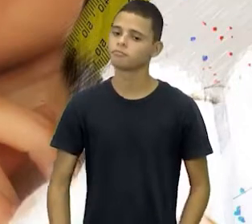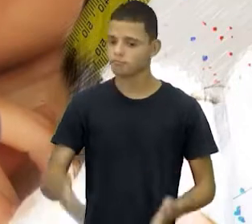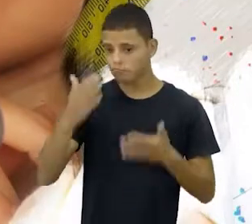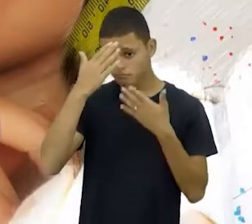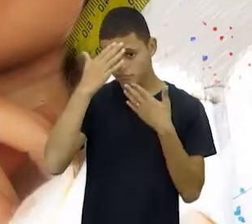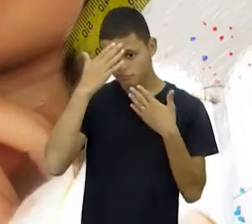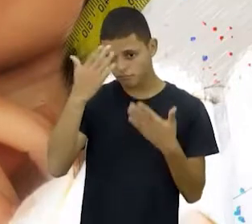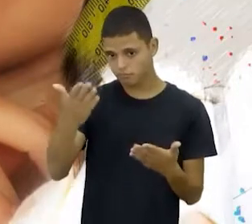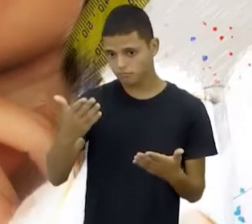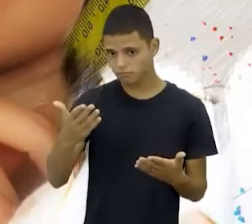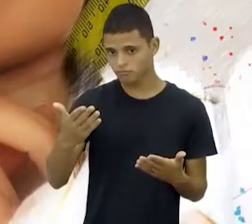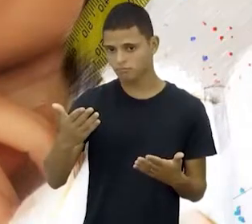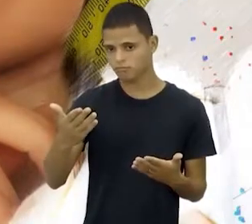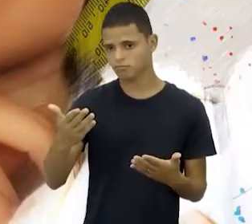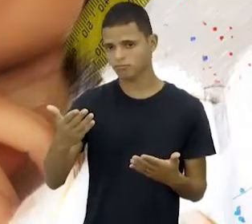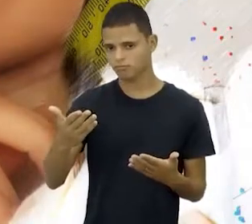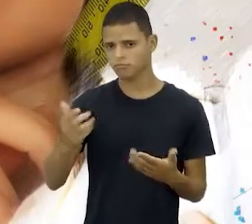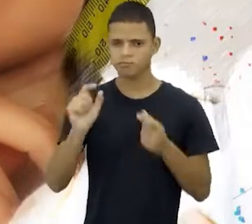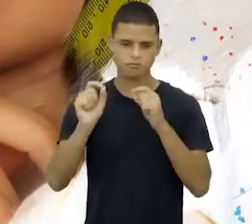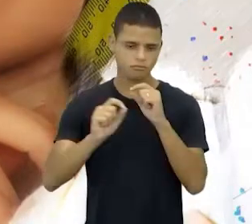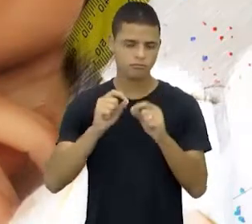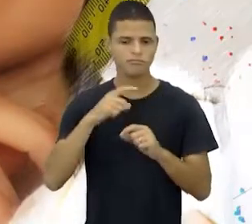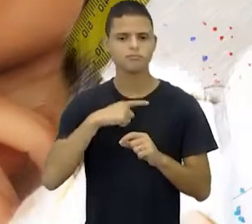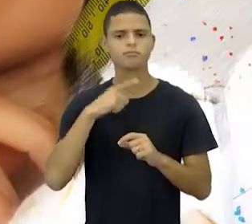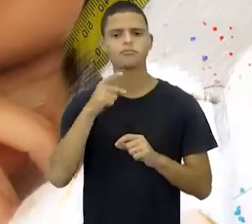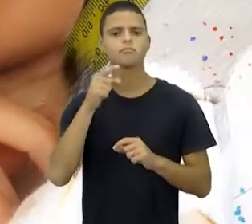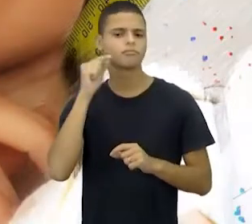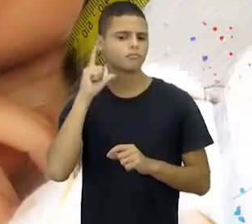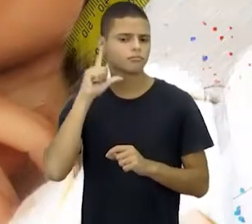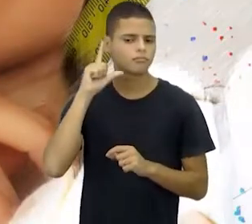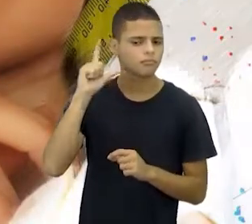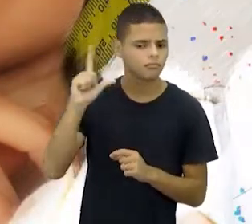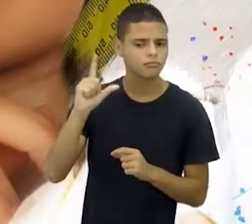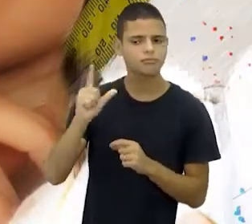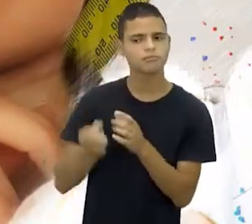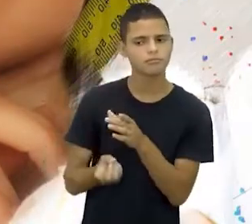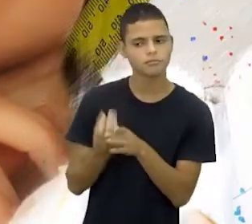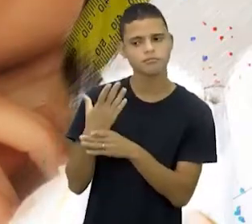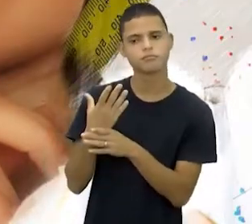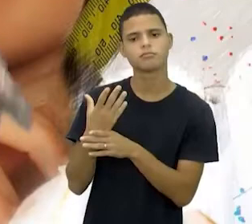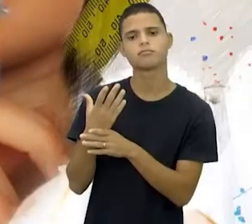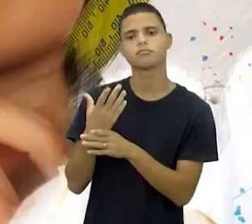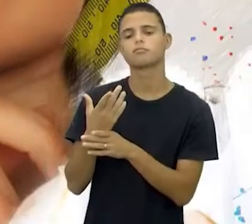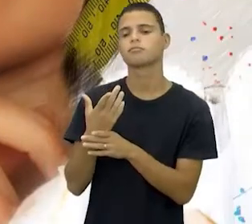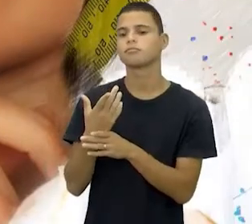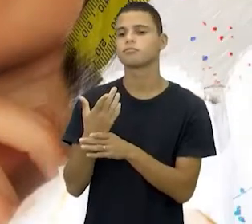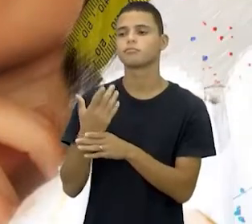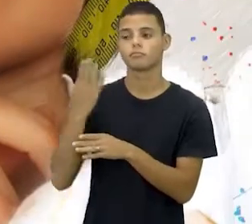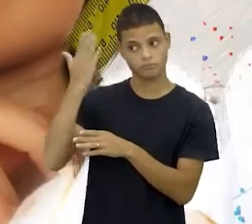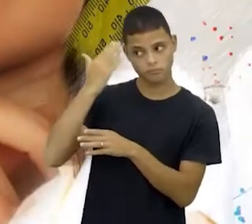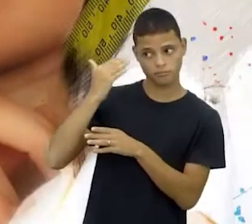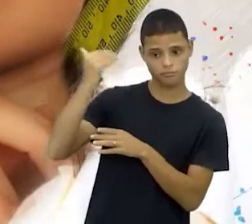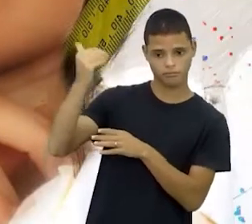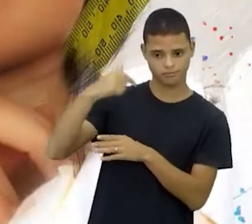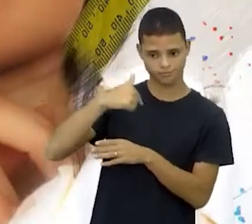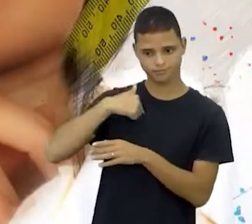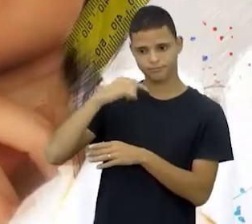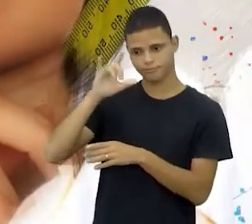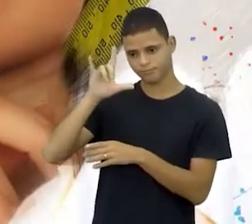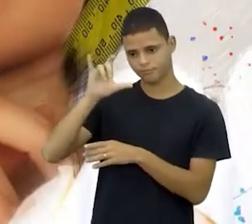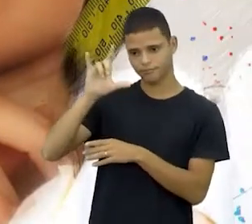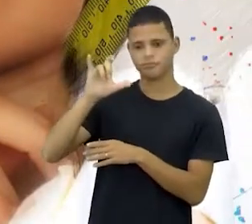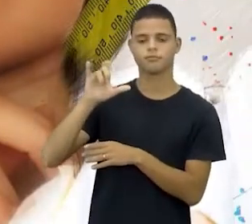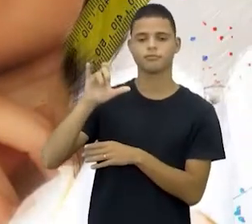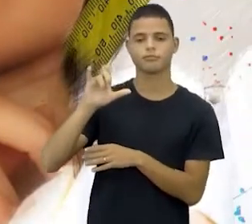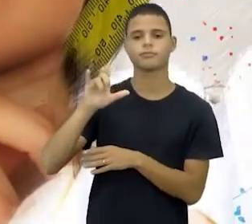muito bem. O que eu peço para vocês agora? O que vocês conseguirem produzir, marca o professor lá nas redes sociais, @arte do professor, me fala o que